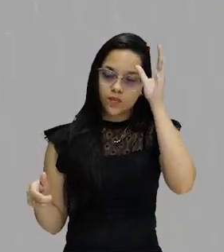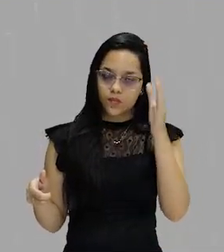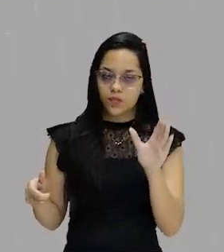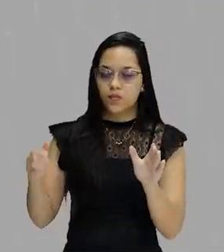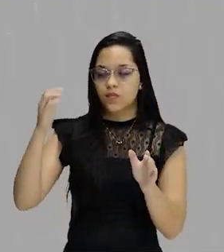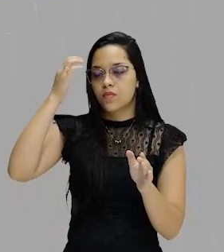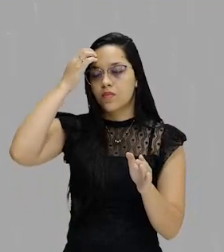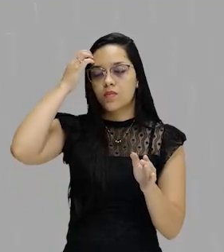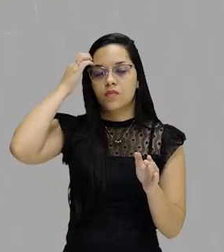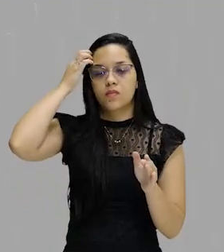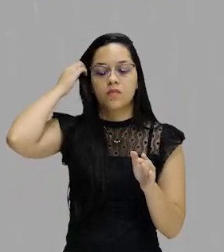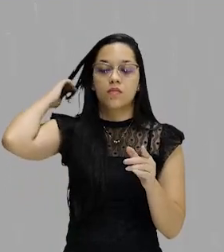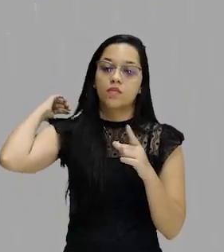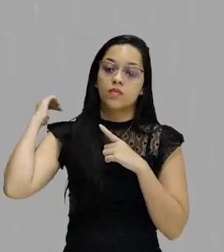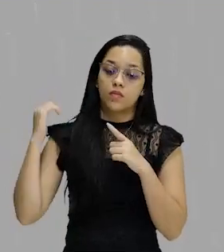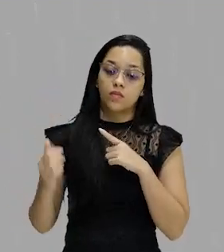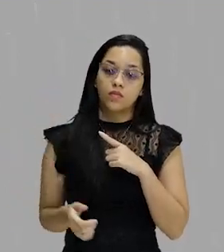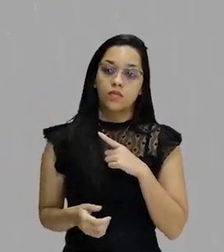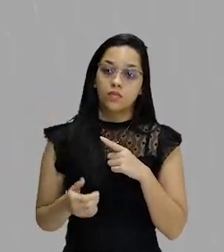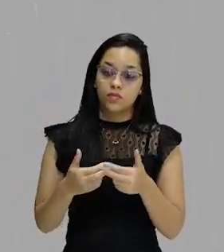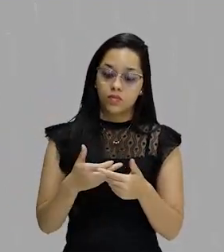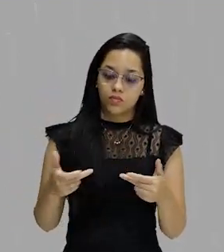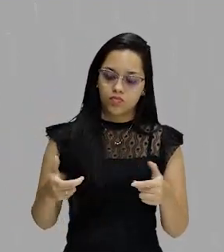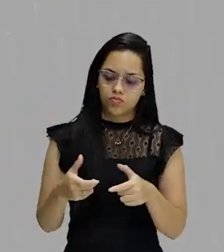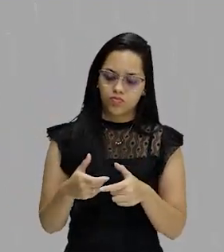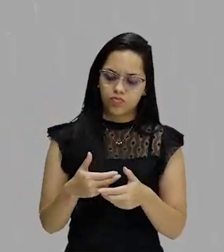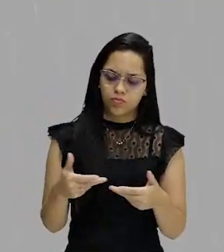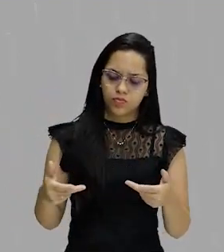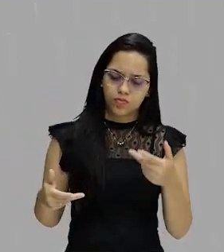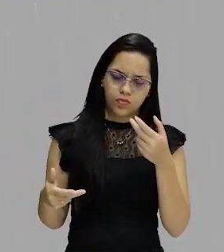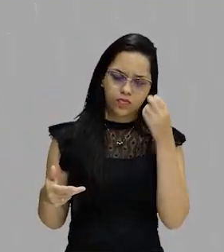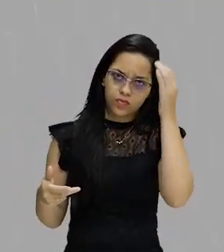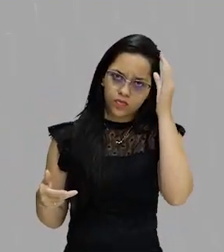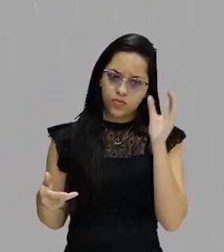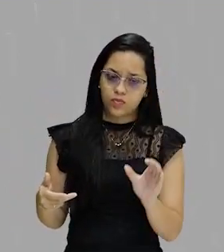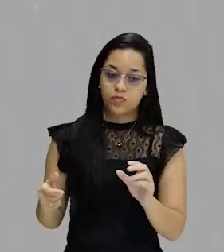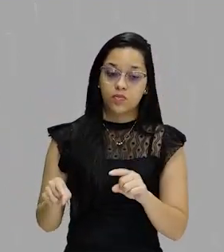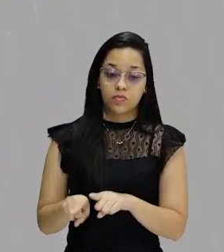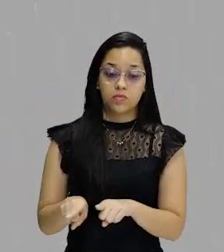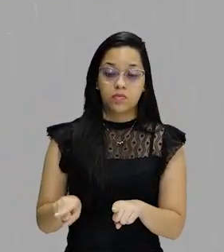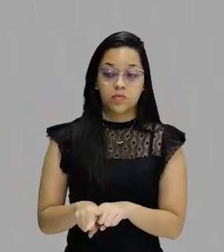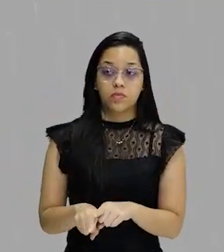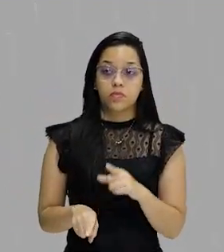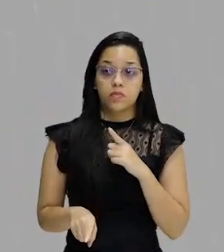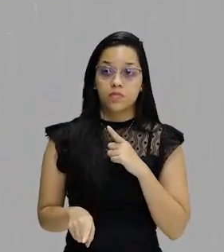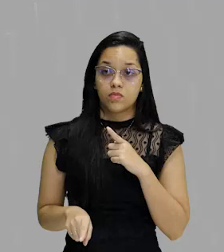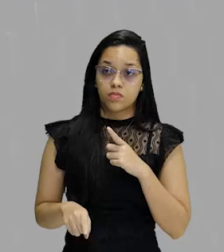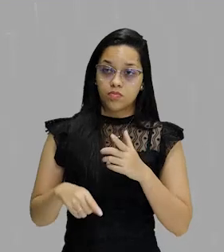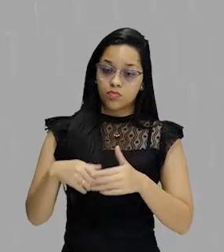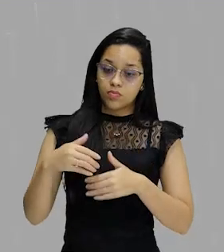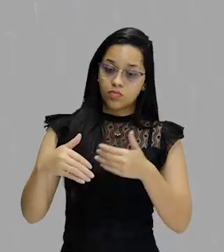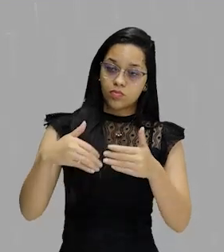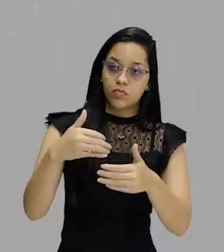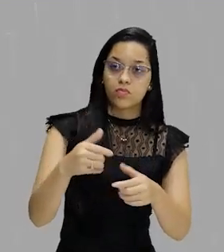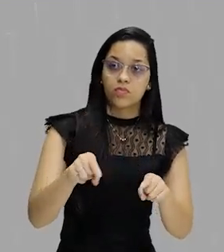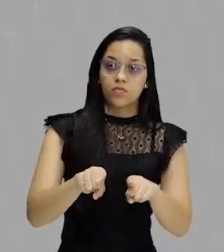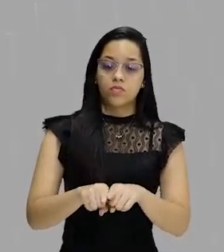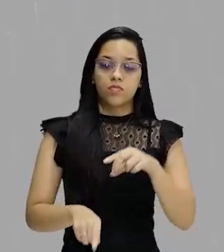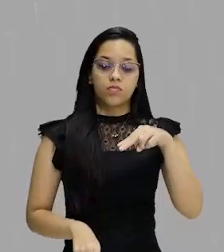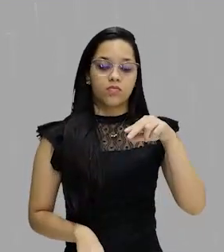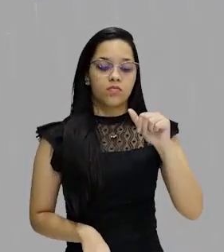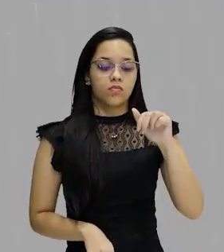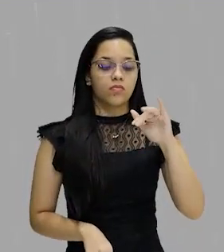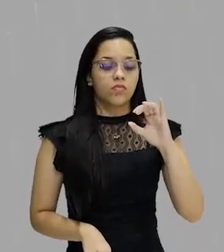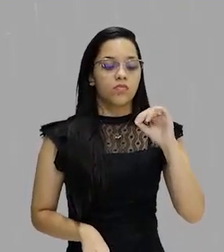só, uma expansão do consumo de bens culturais. E aí, galerinha, na medida em que o